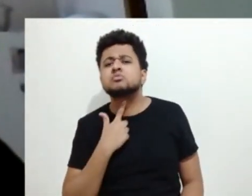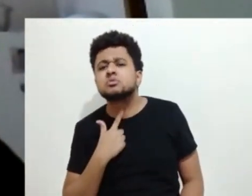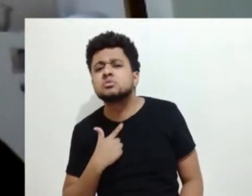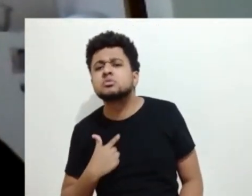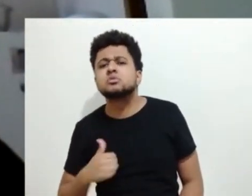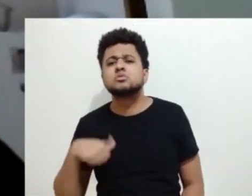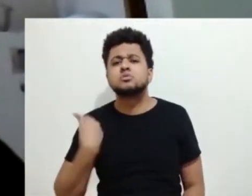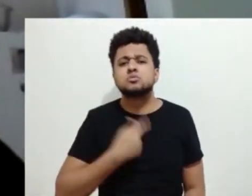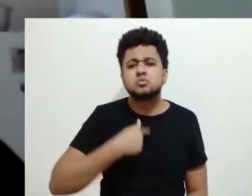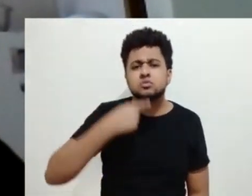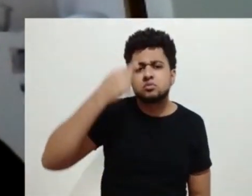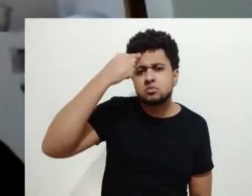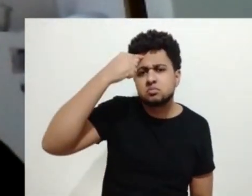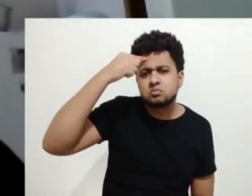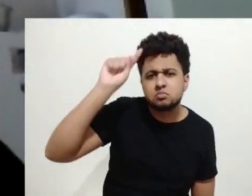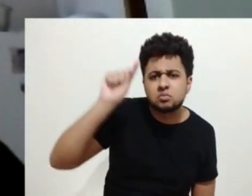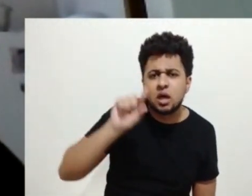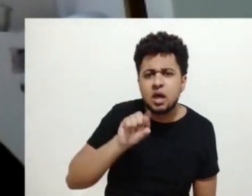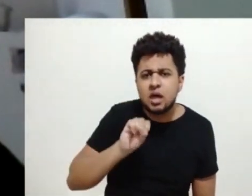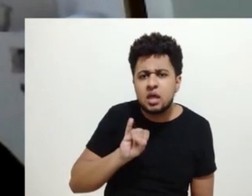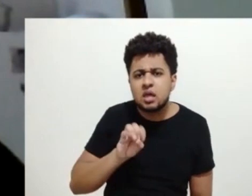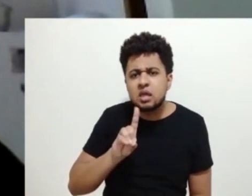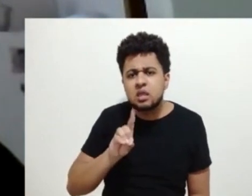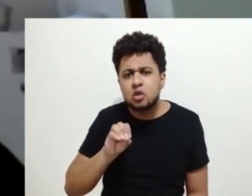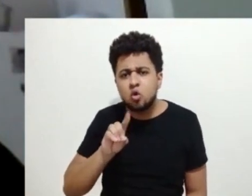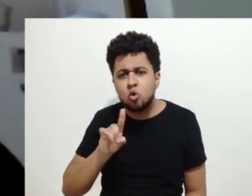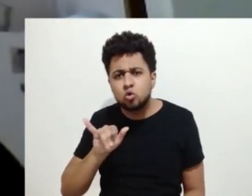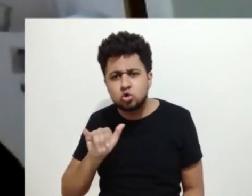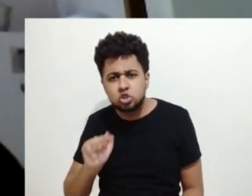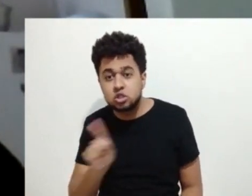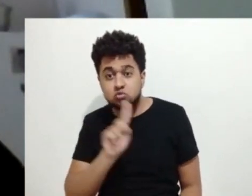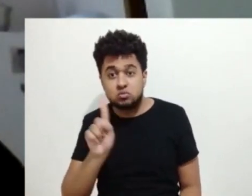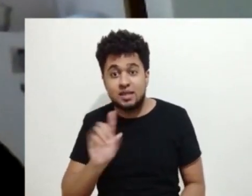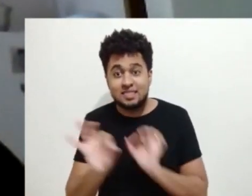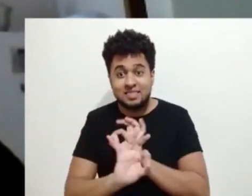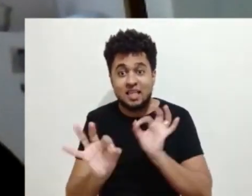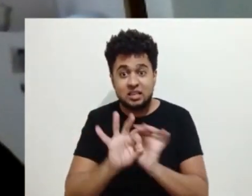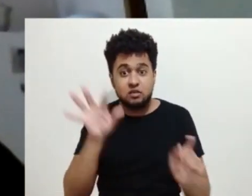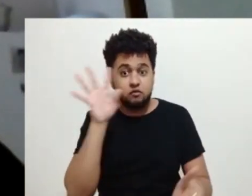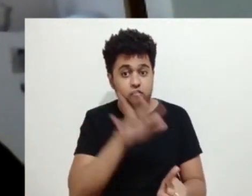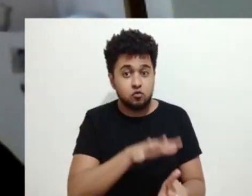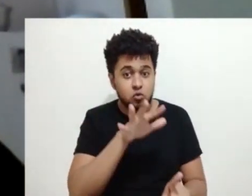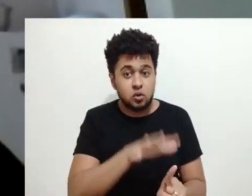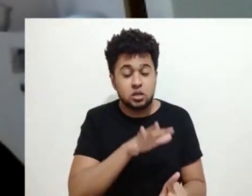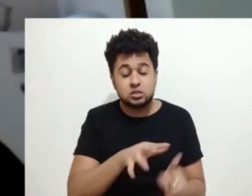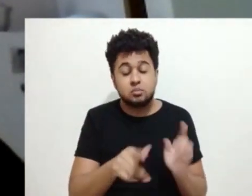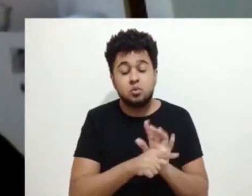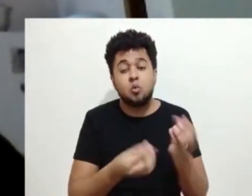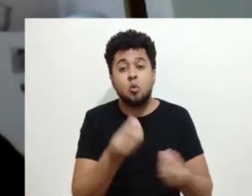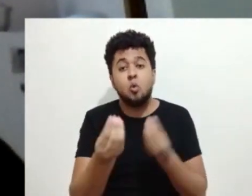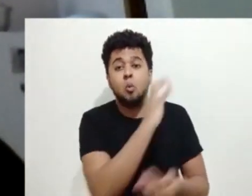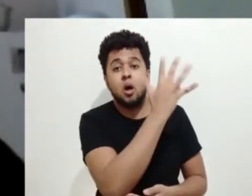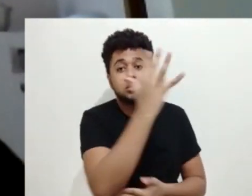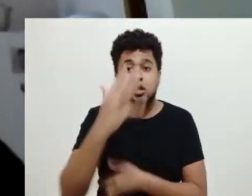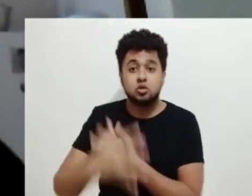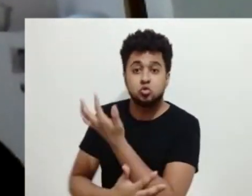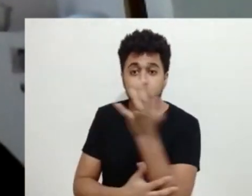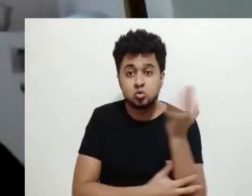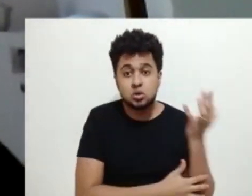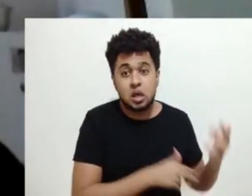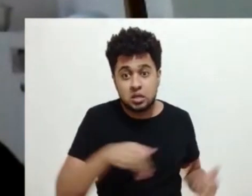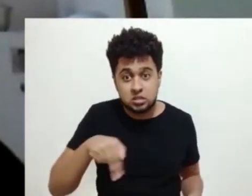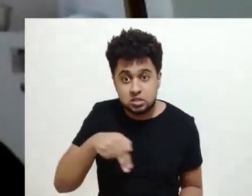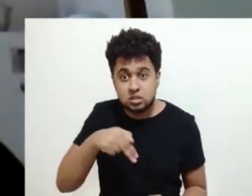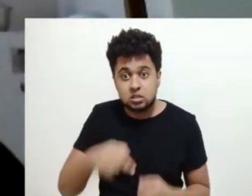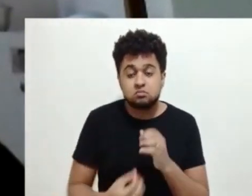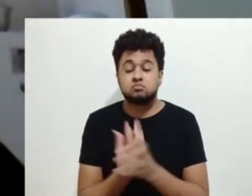briga de opinião, né? Os nossos desejos, as nossas vontades, as nossas ideologias não influenciam em